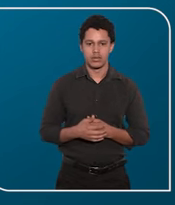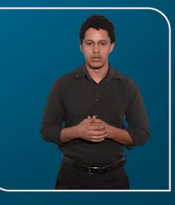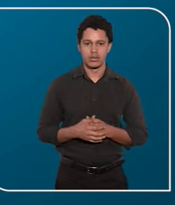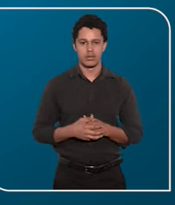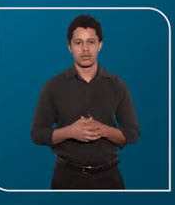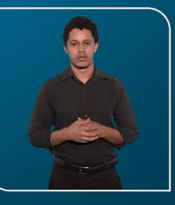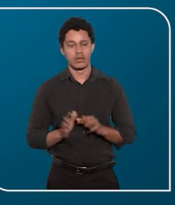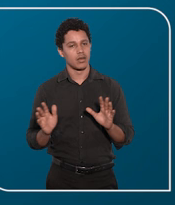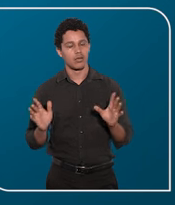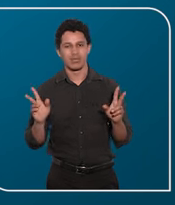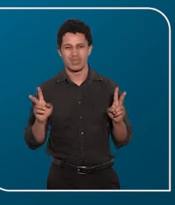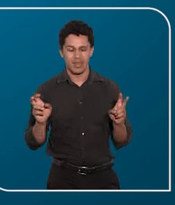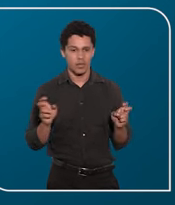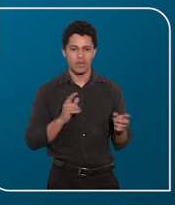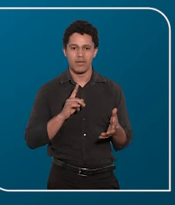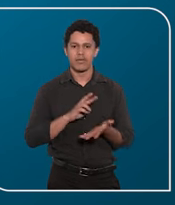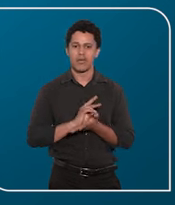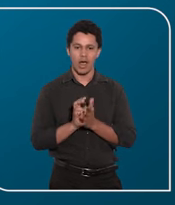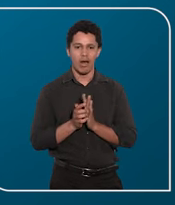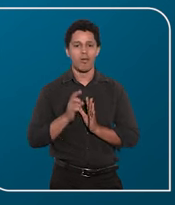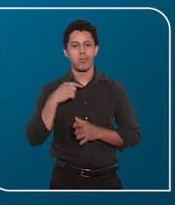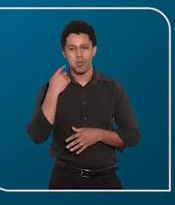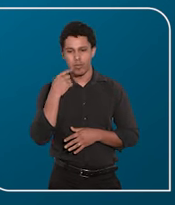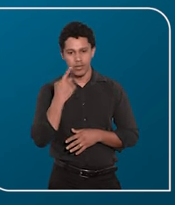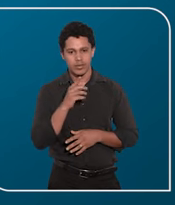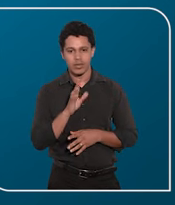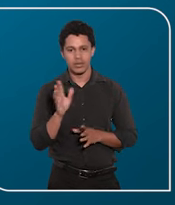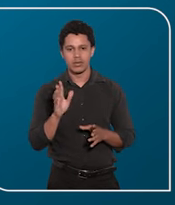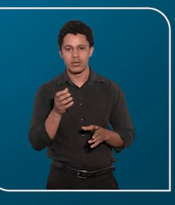questão que muitos advogados deixam, né, ou não dão